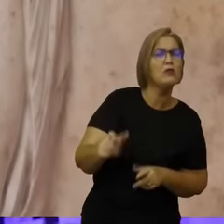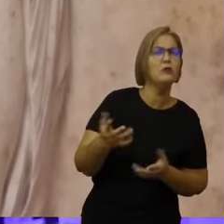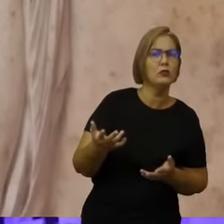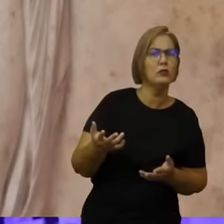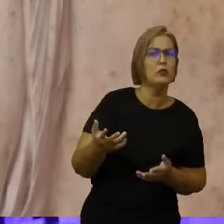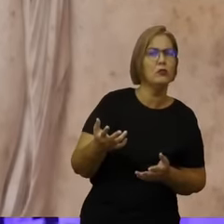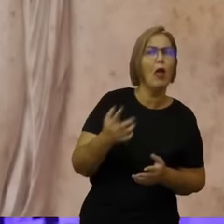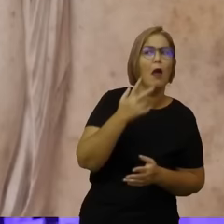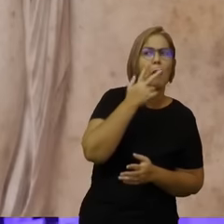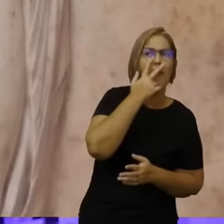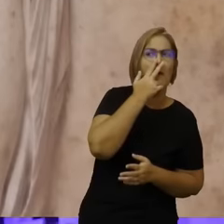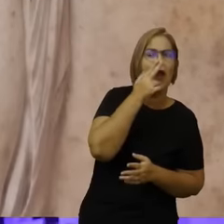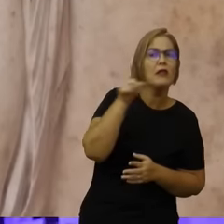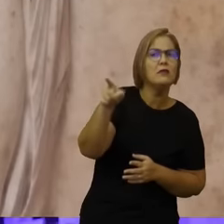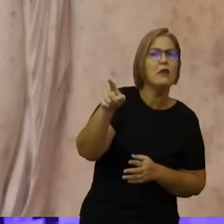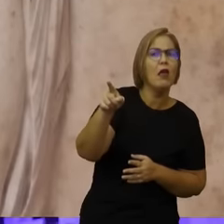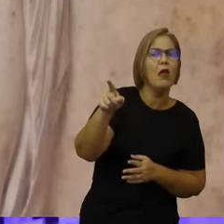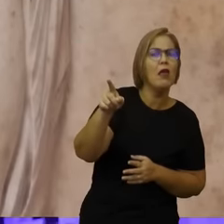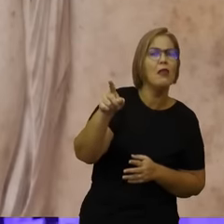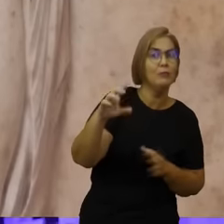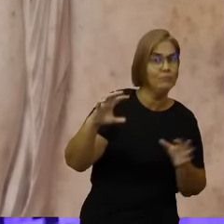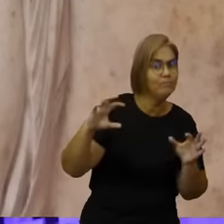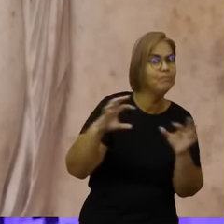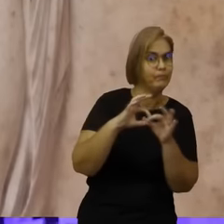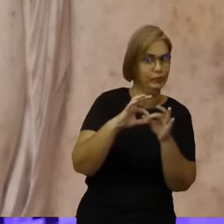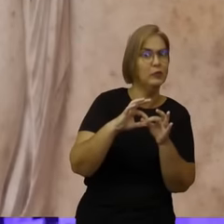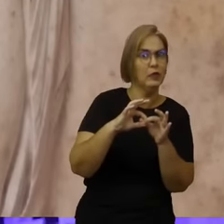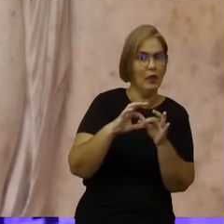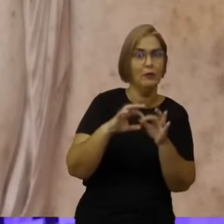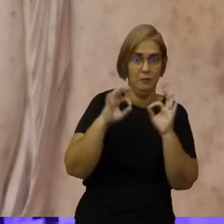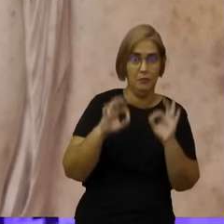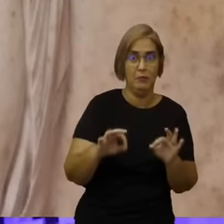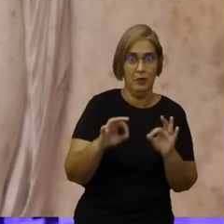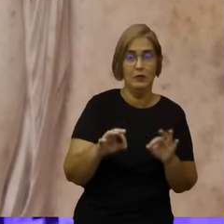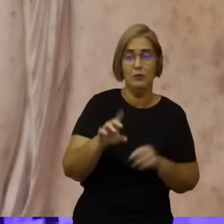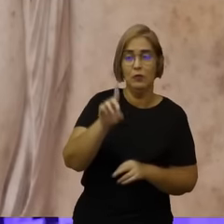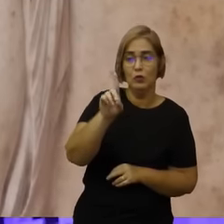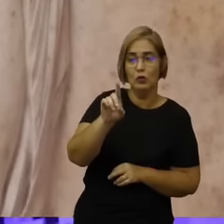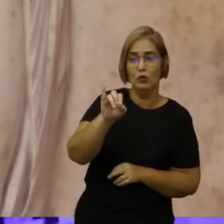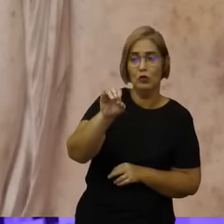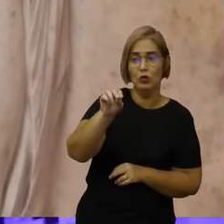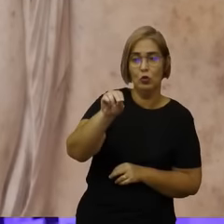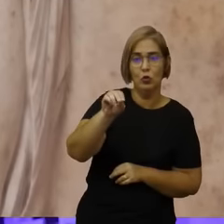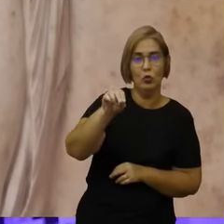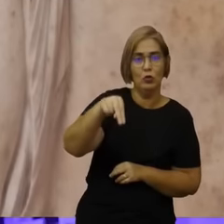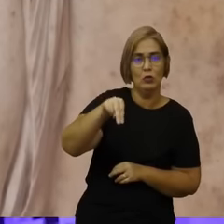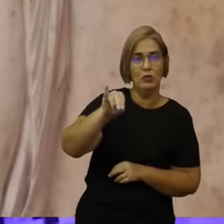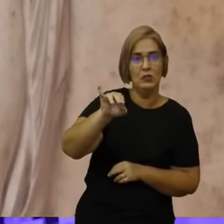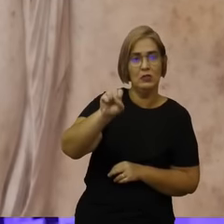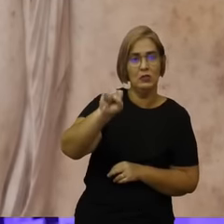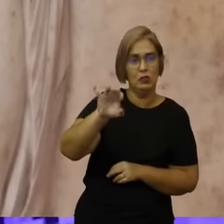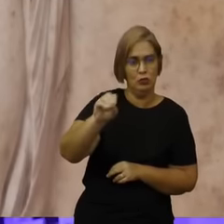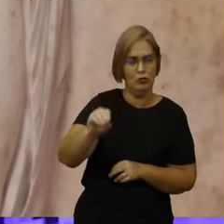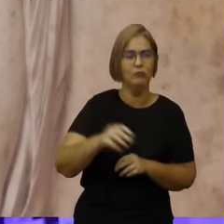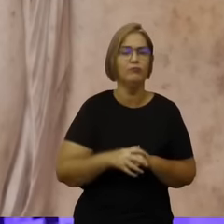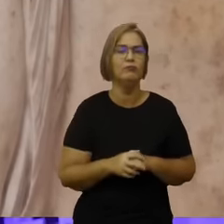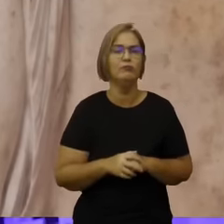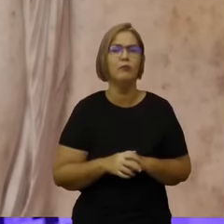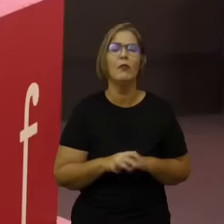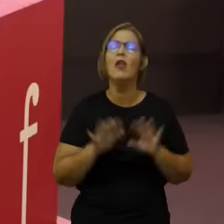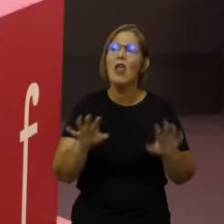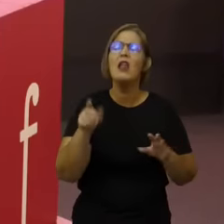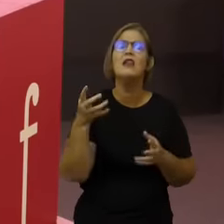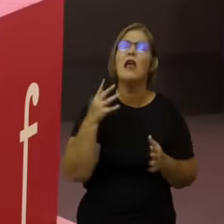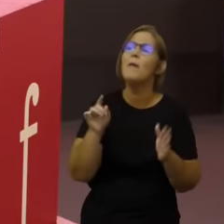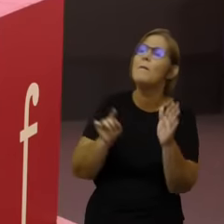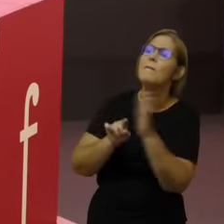E ele está ligado, sabe que ele está ligado, portanto, ao culto de Dioniso e quer ah eh uma resposta do